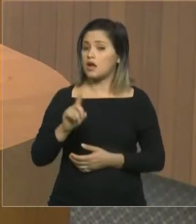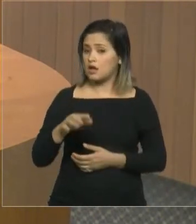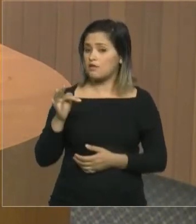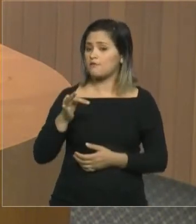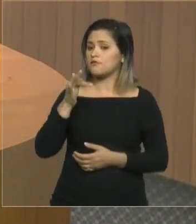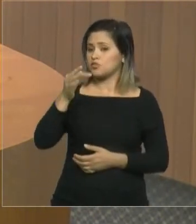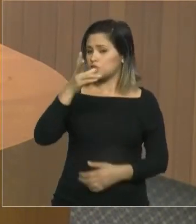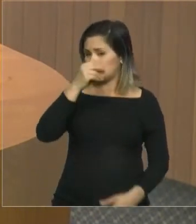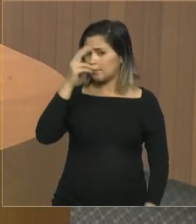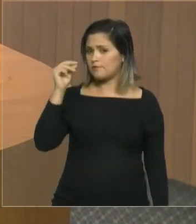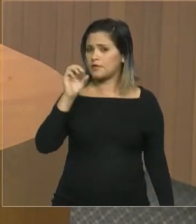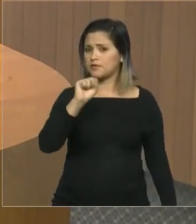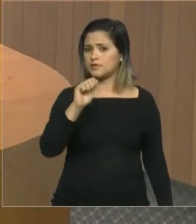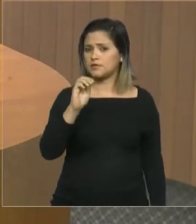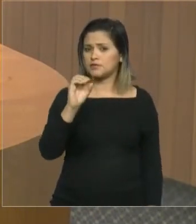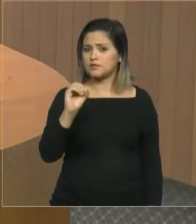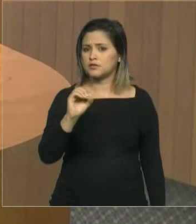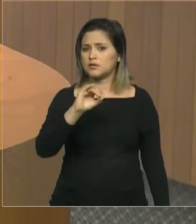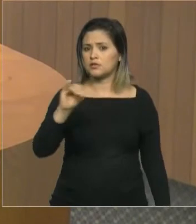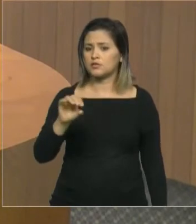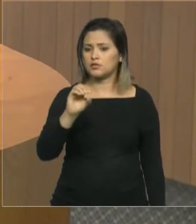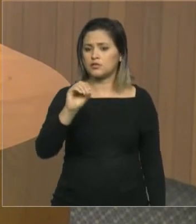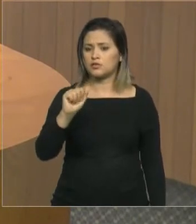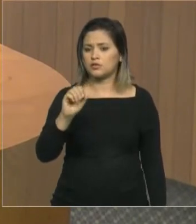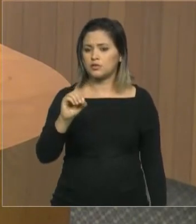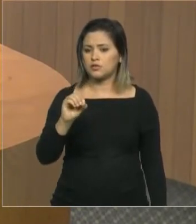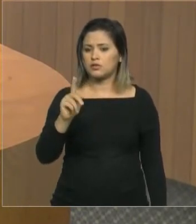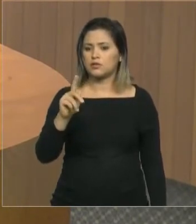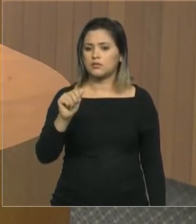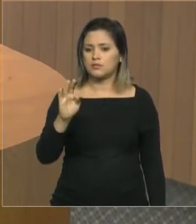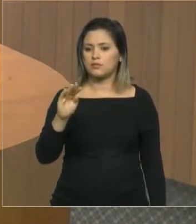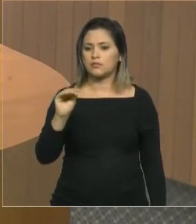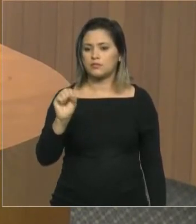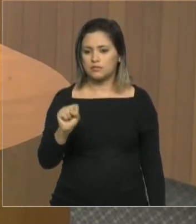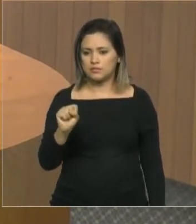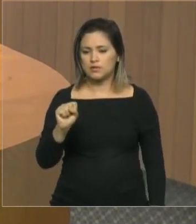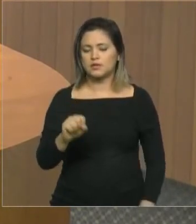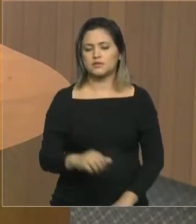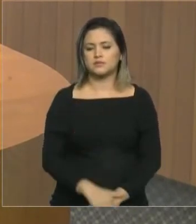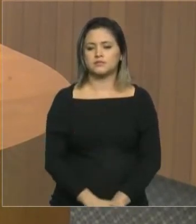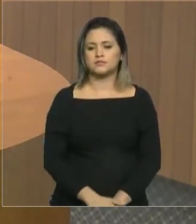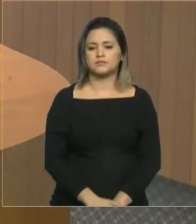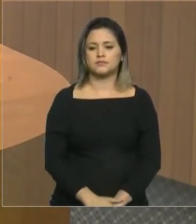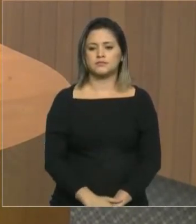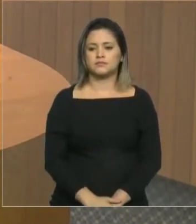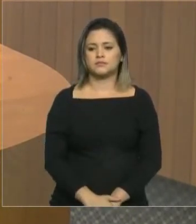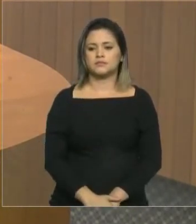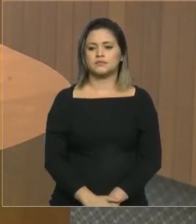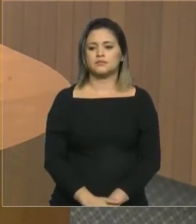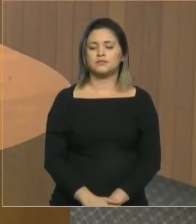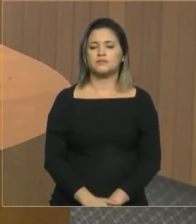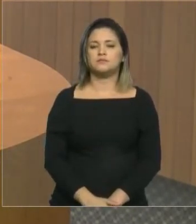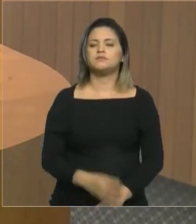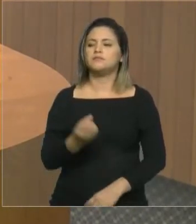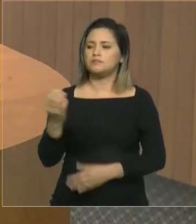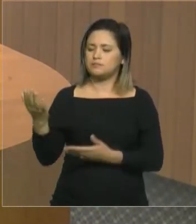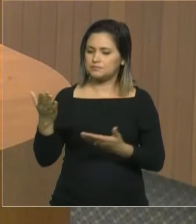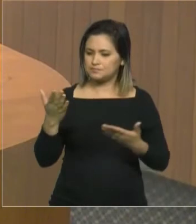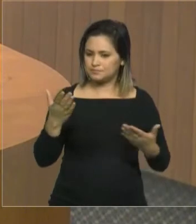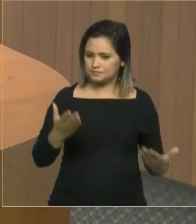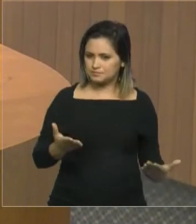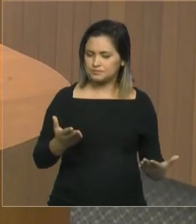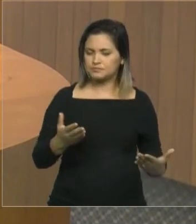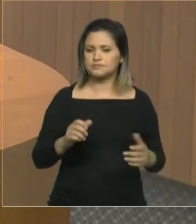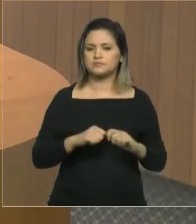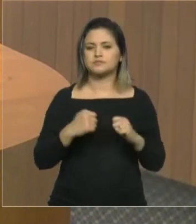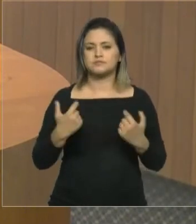Patos. É a idade, o cabelo branco... Não, é o óculos que não está aqui. Vereador Márcio, seja bem-vindo à Assembleia Legislativa, companheiro